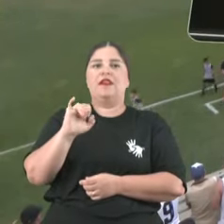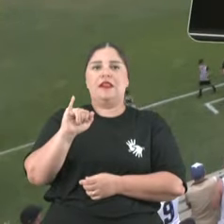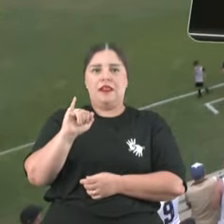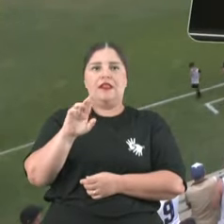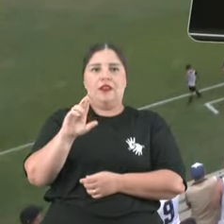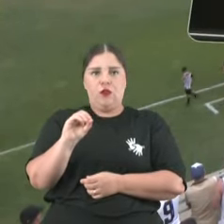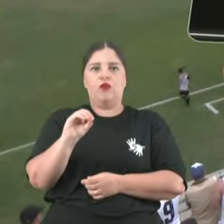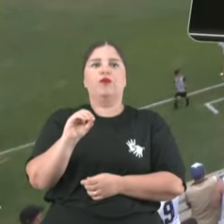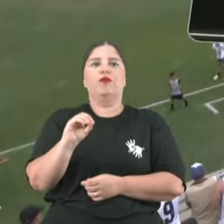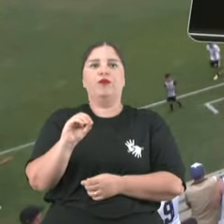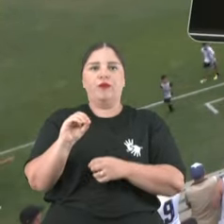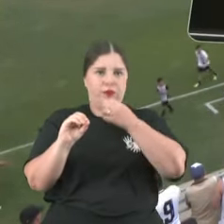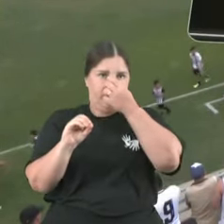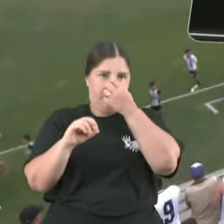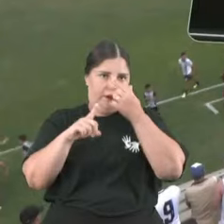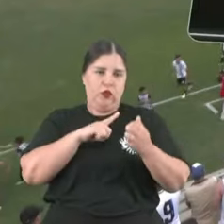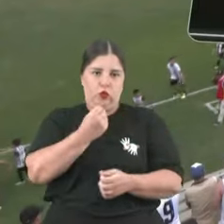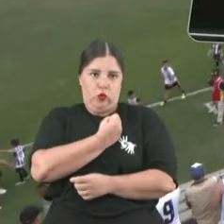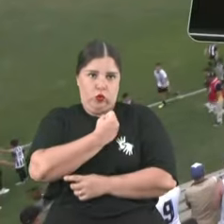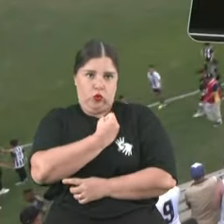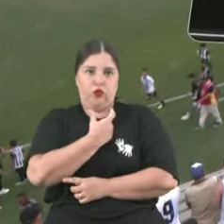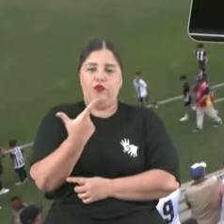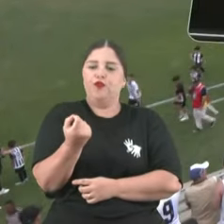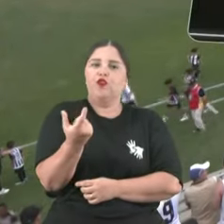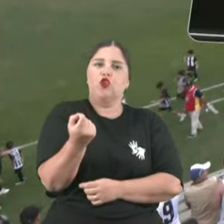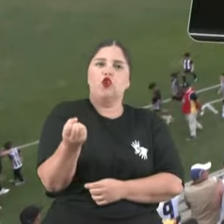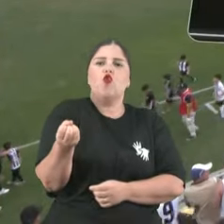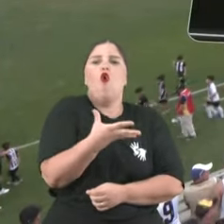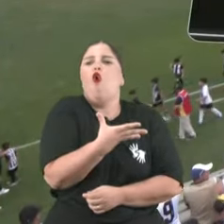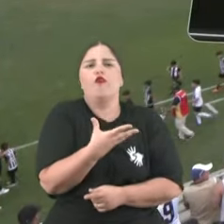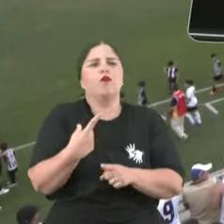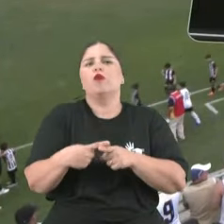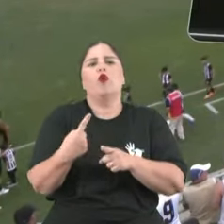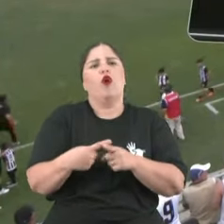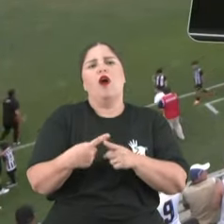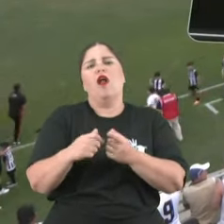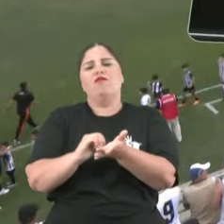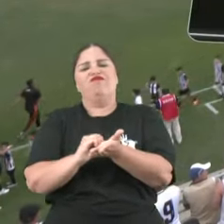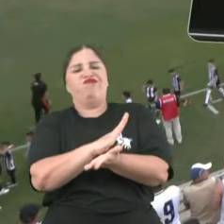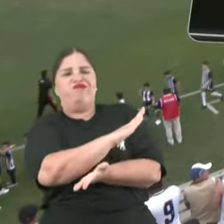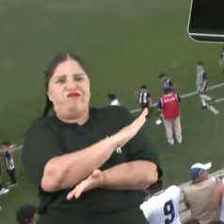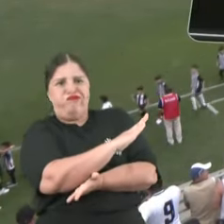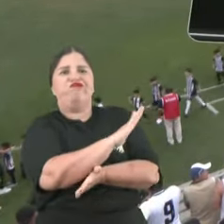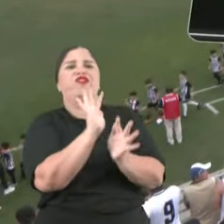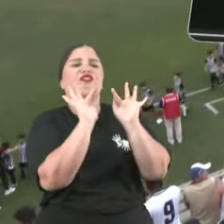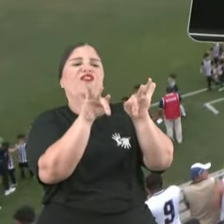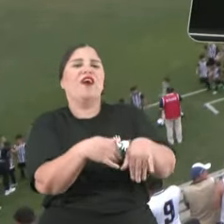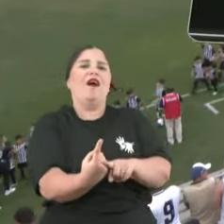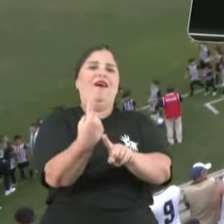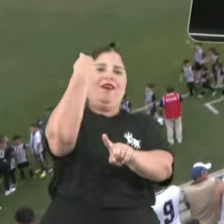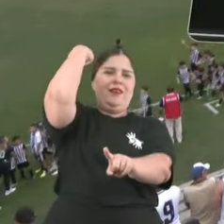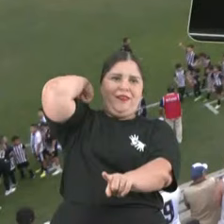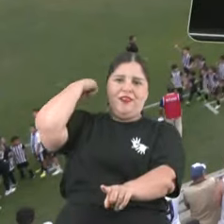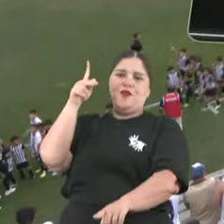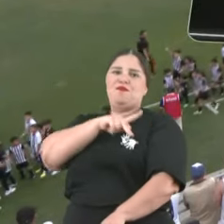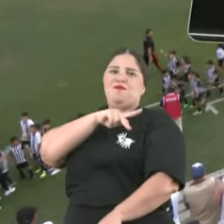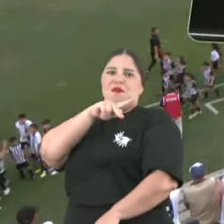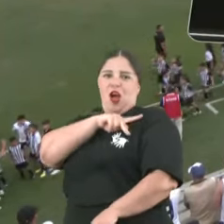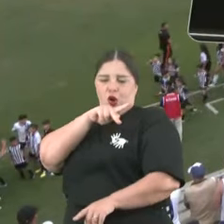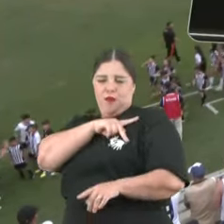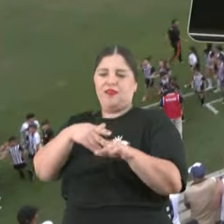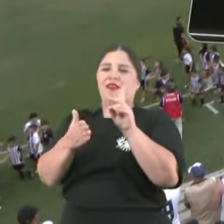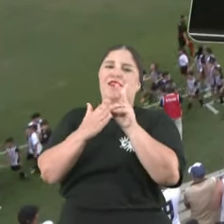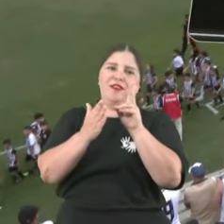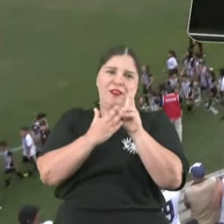É a novidade, Wesley que havia sido expulso no jogo da semifinal lá em Palmeira dos Índios, cumpriu suspensão no segundo